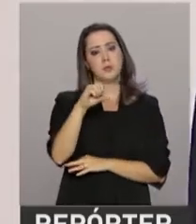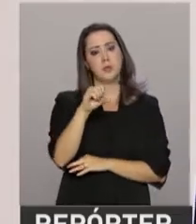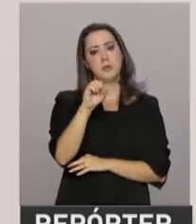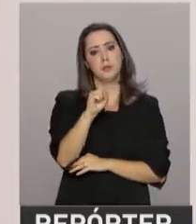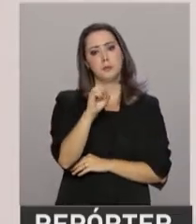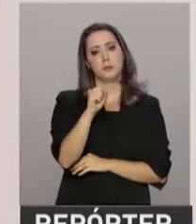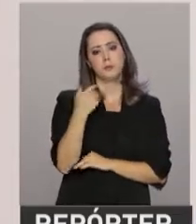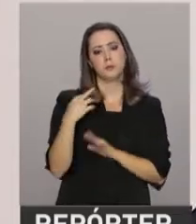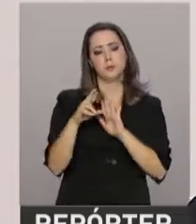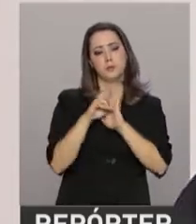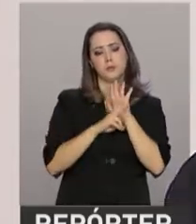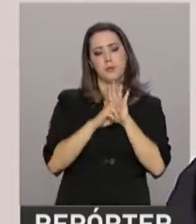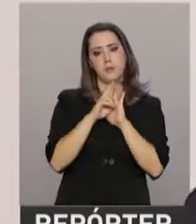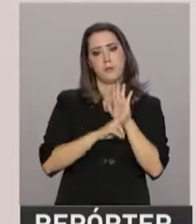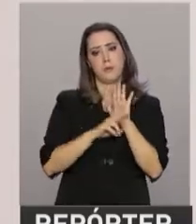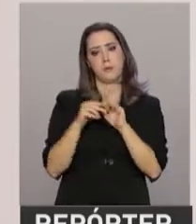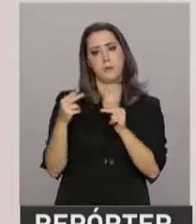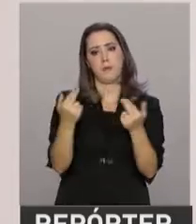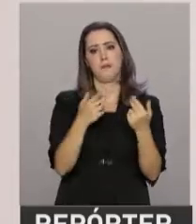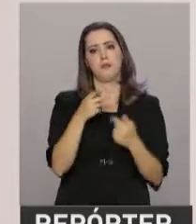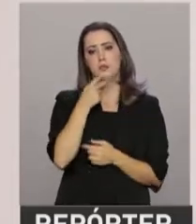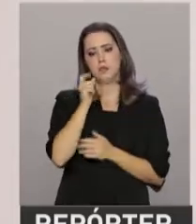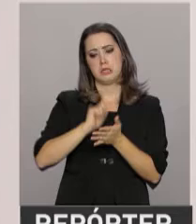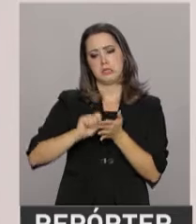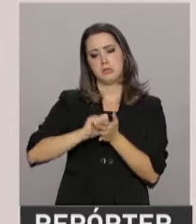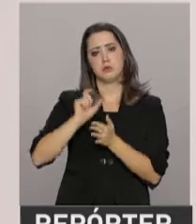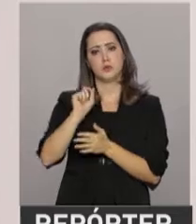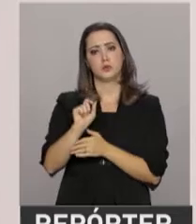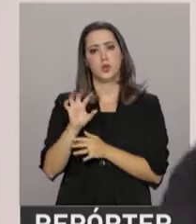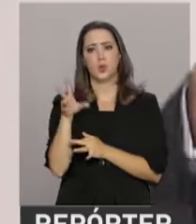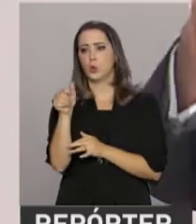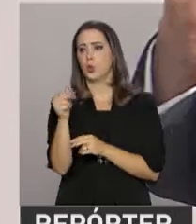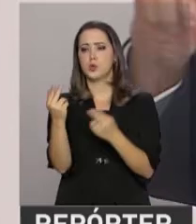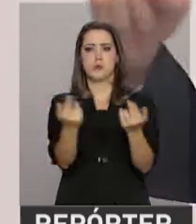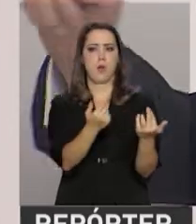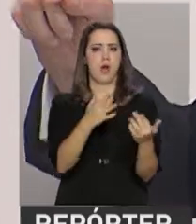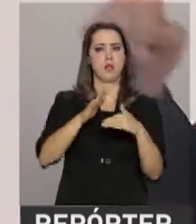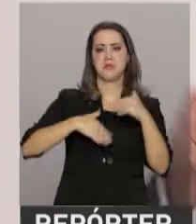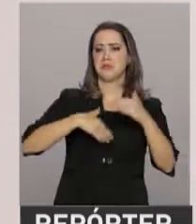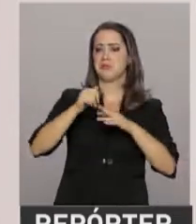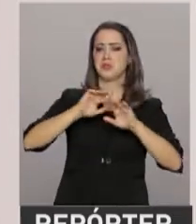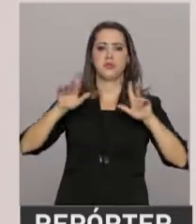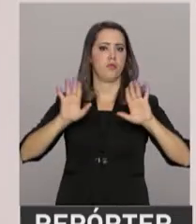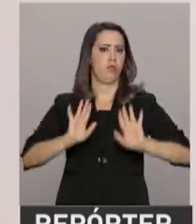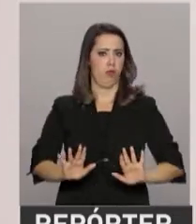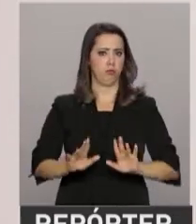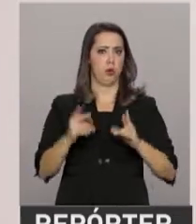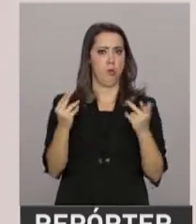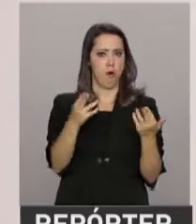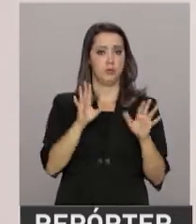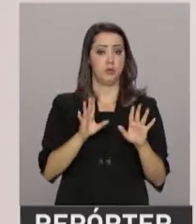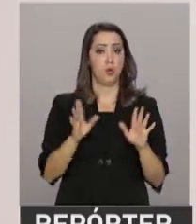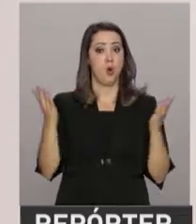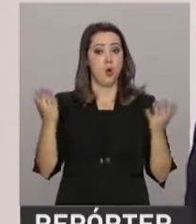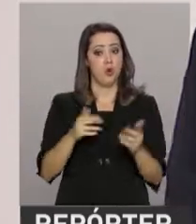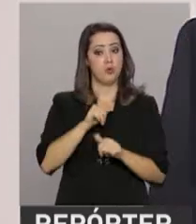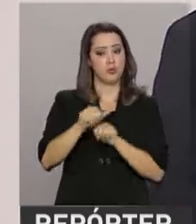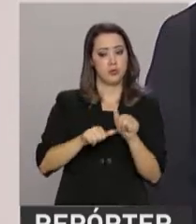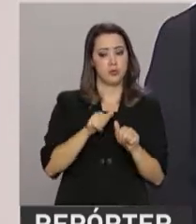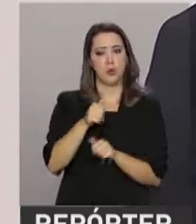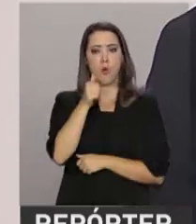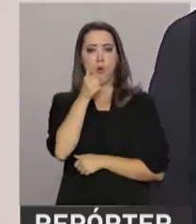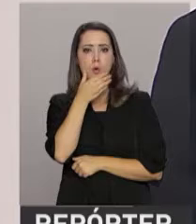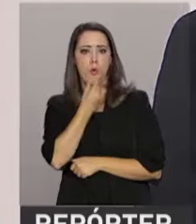que estava sendo formulada todos são iguais perante a lei sem distinção de sexo raça etc hoje não hoje a regra